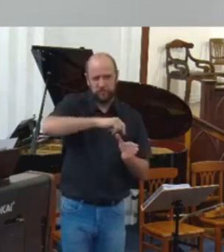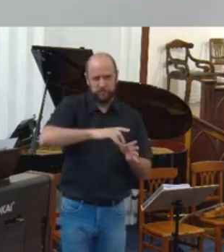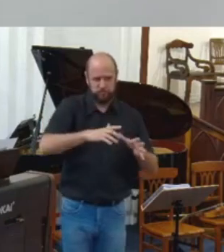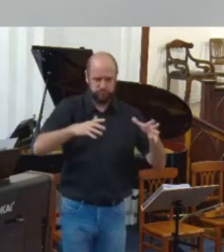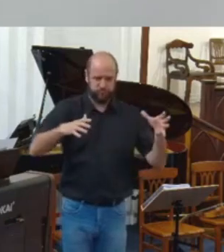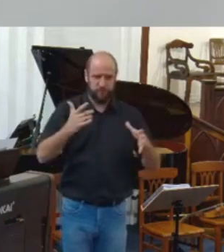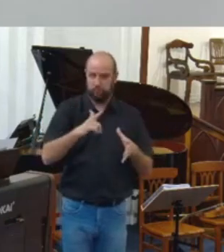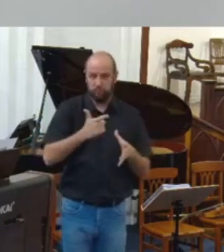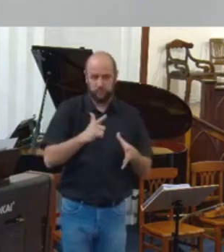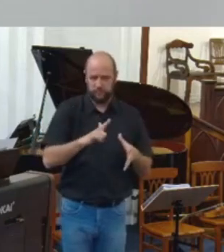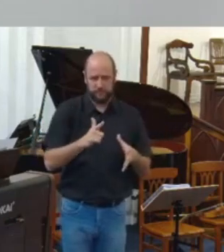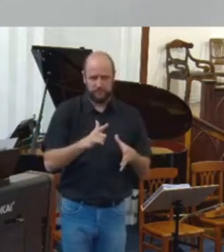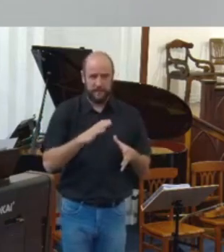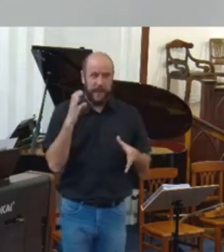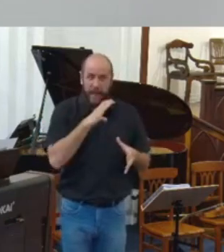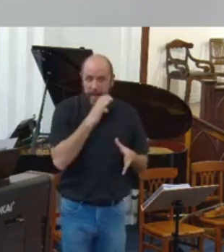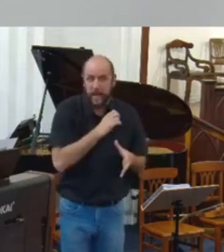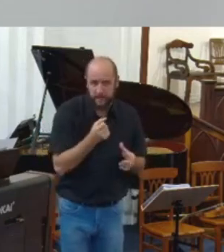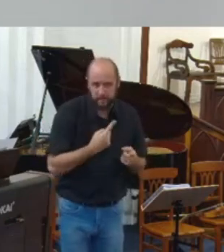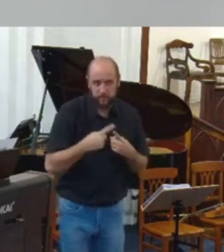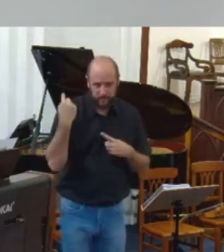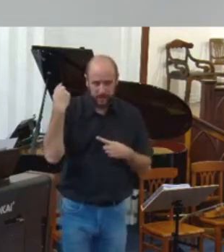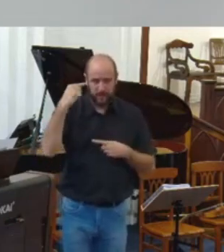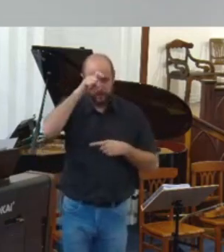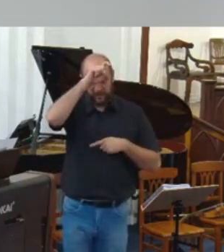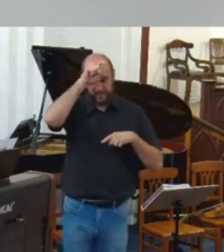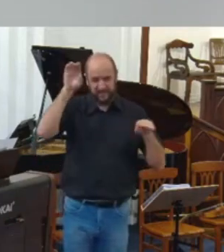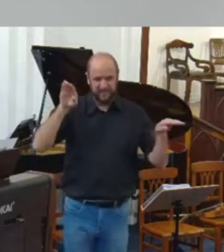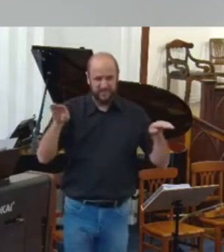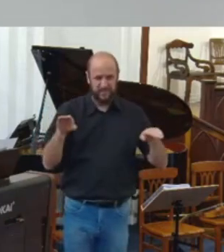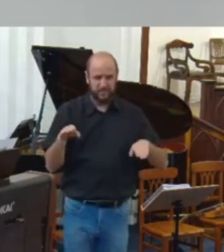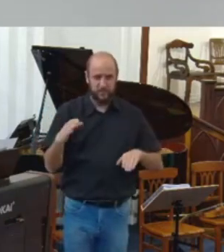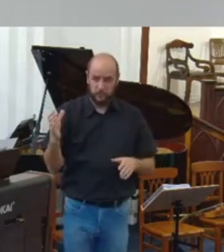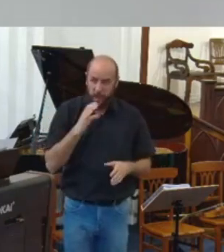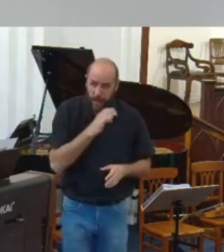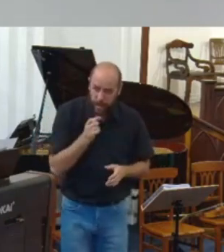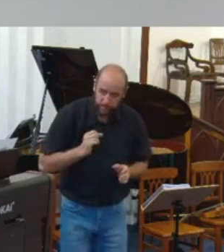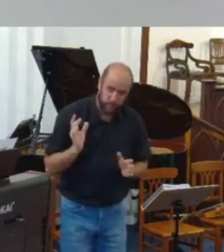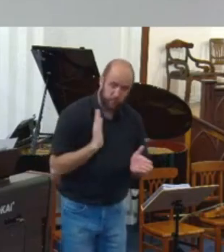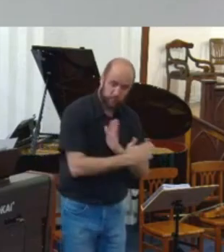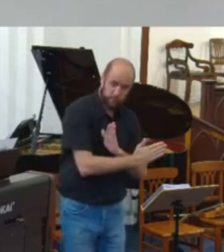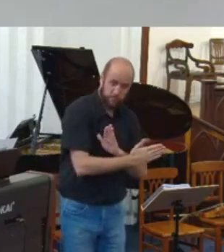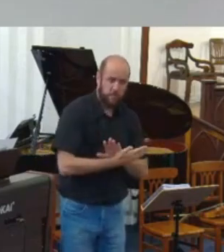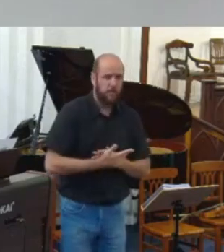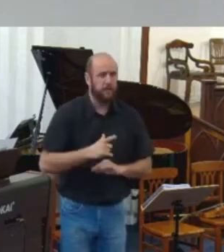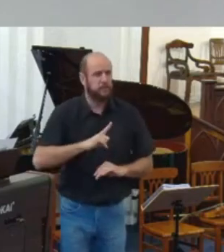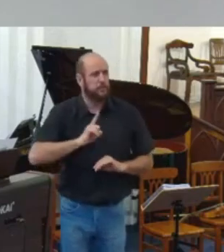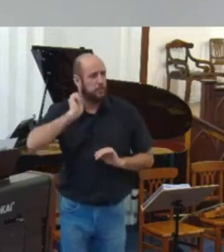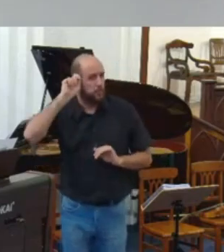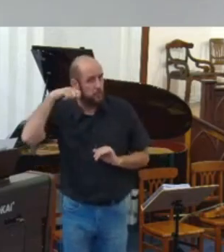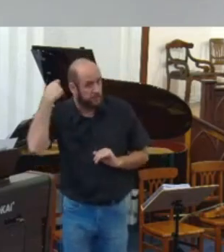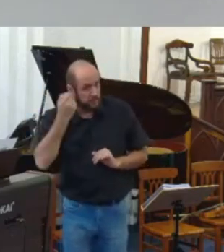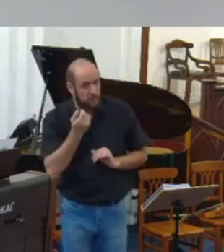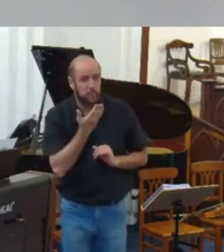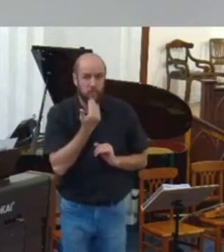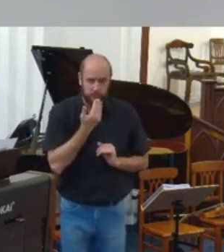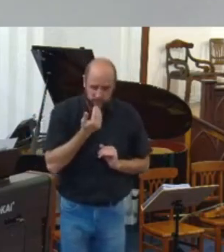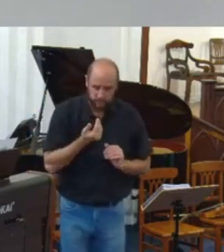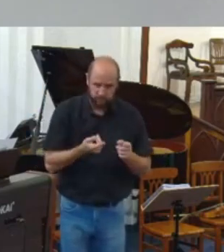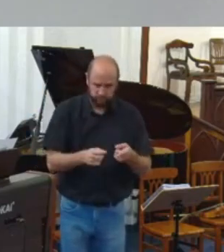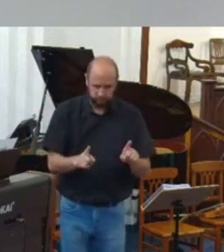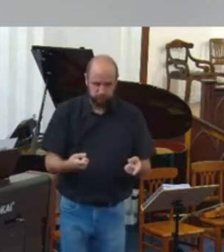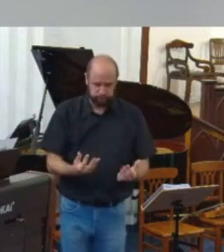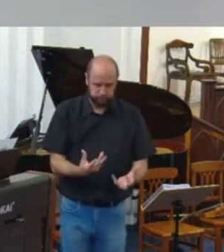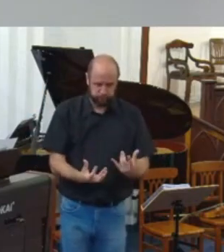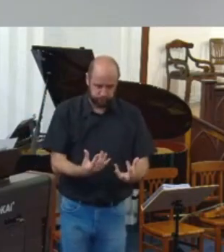com pressa do Egito, então não dava tempo de fermentar o pão. Então eles tinham que comer o carneirinho, o cordeirinho, a ovelhinha